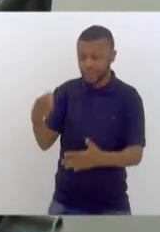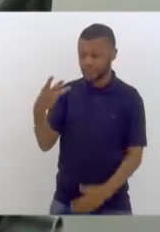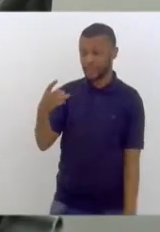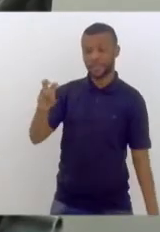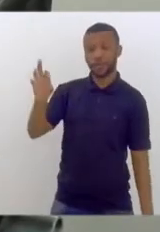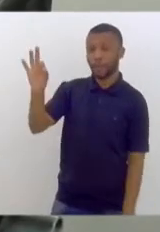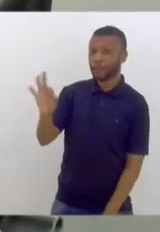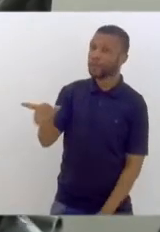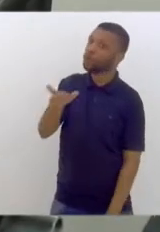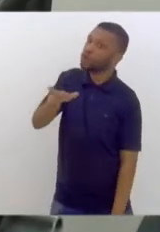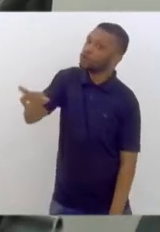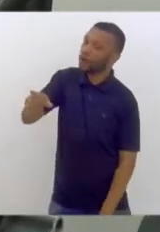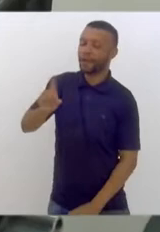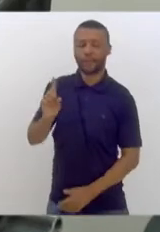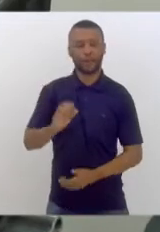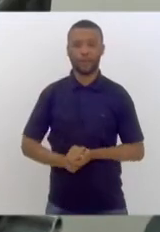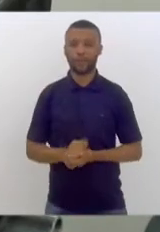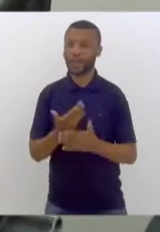35%, é até